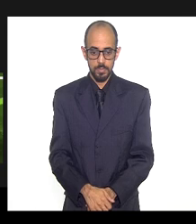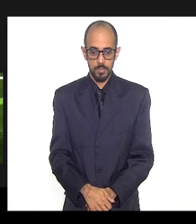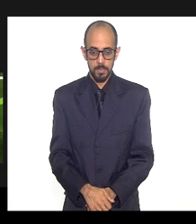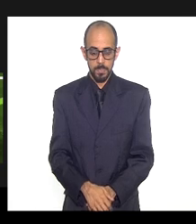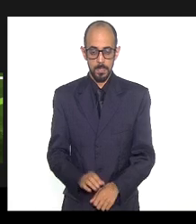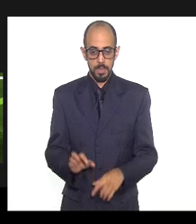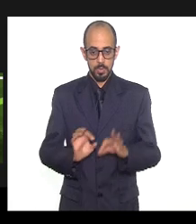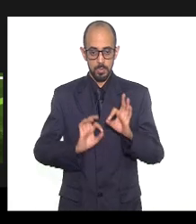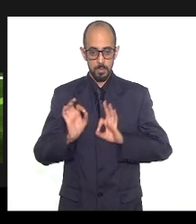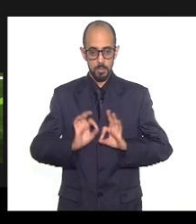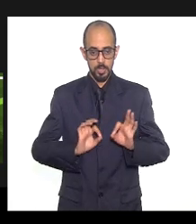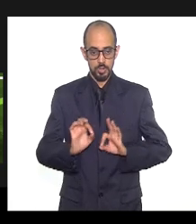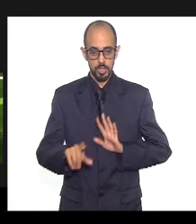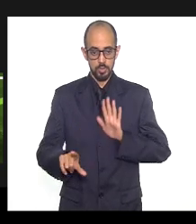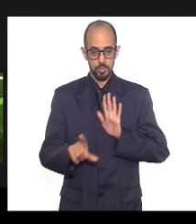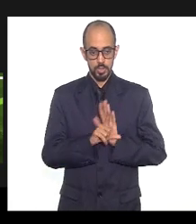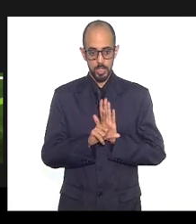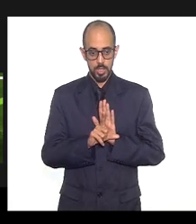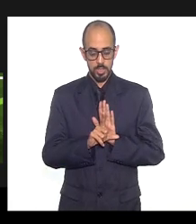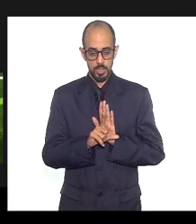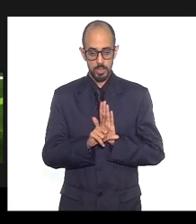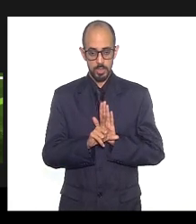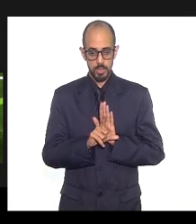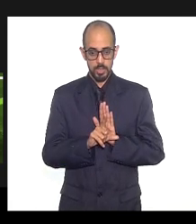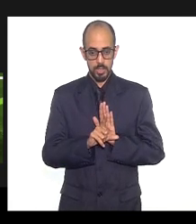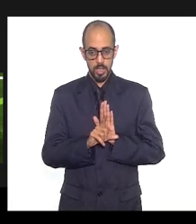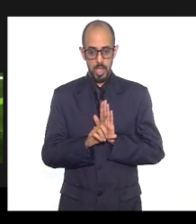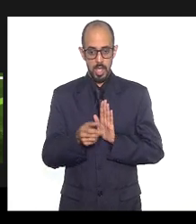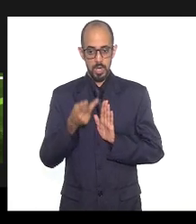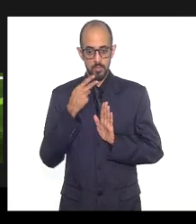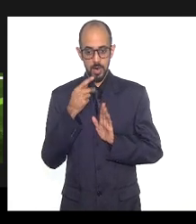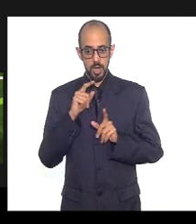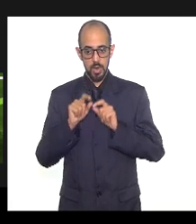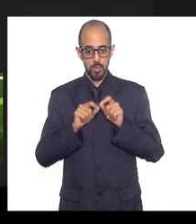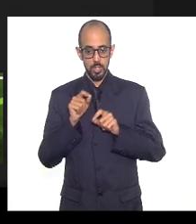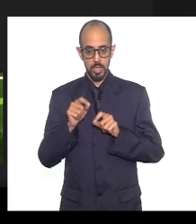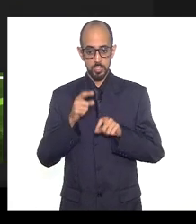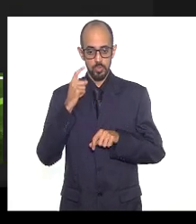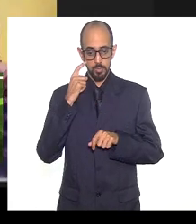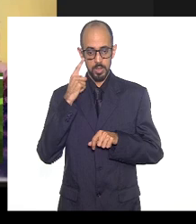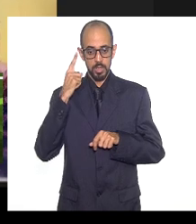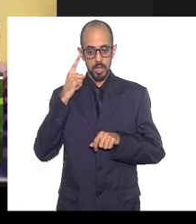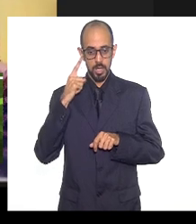do projeto de lei, ele traz uma perspectiva